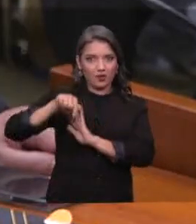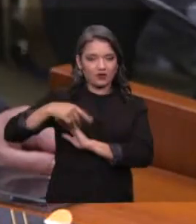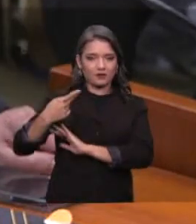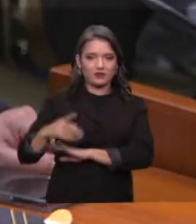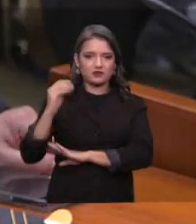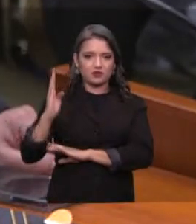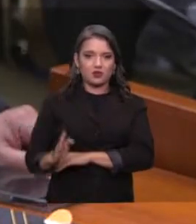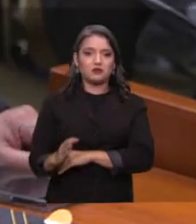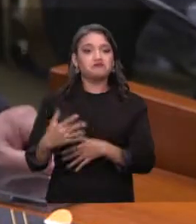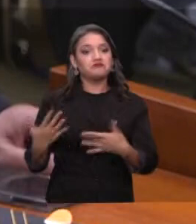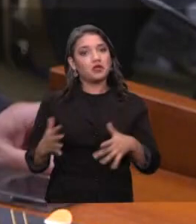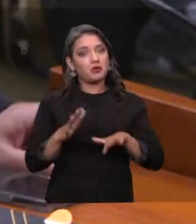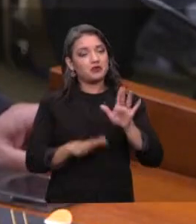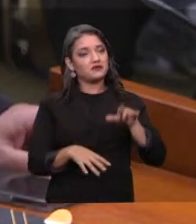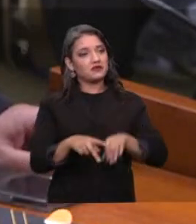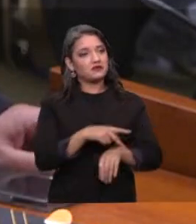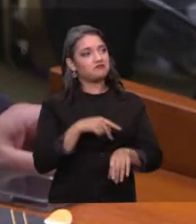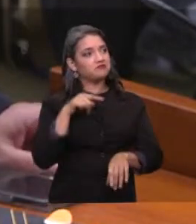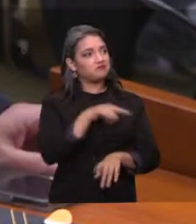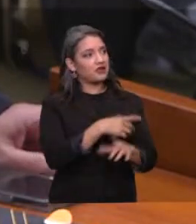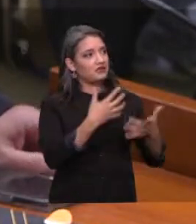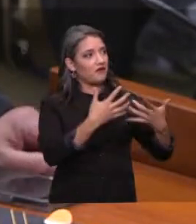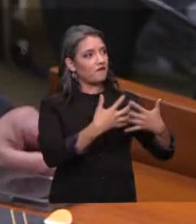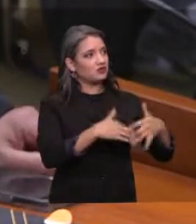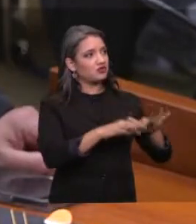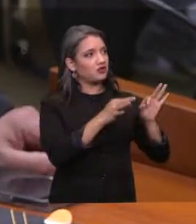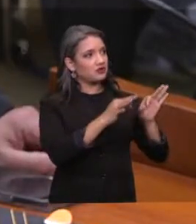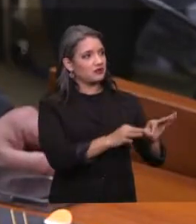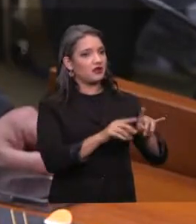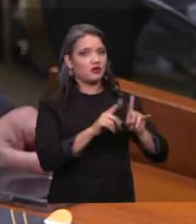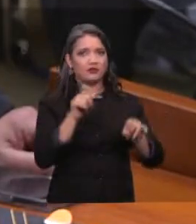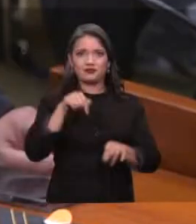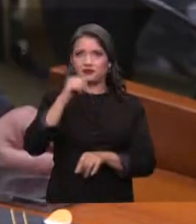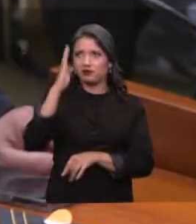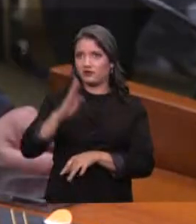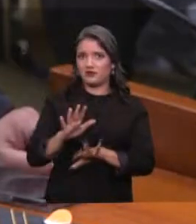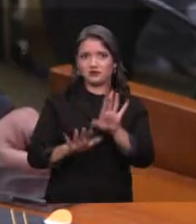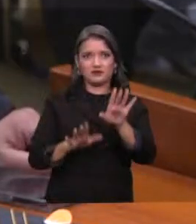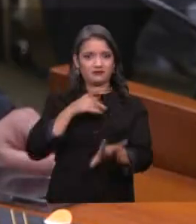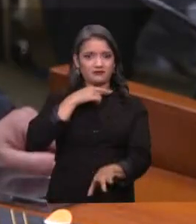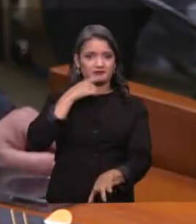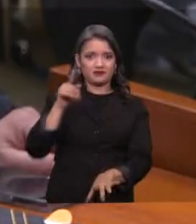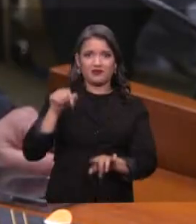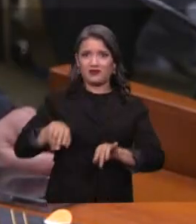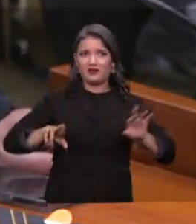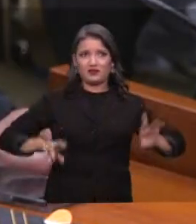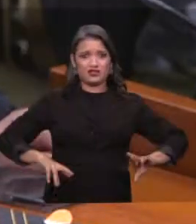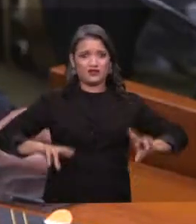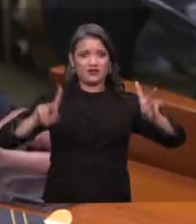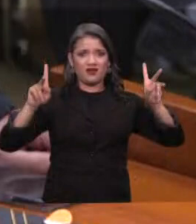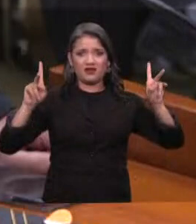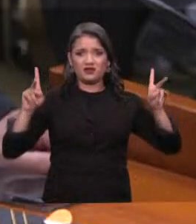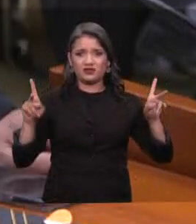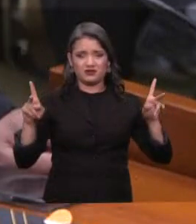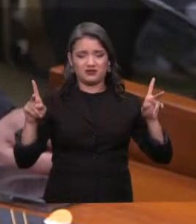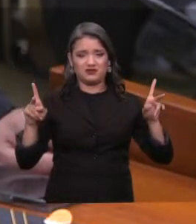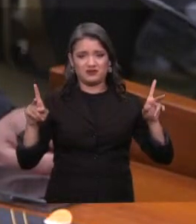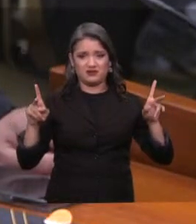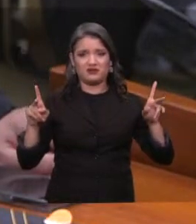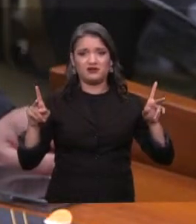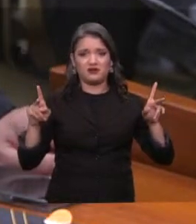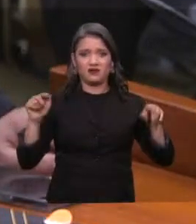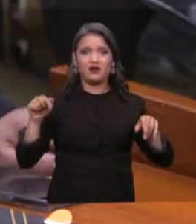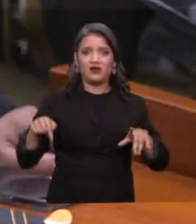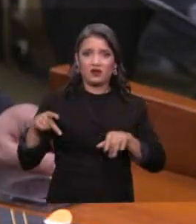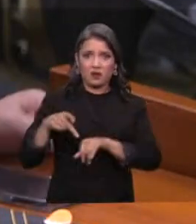em outros países pode e vai funcionar aqui no Brasil, porque aqui nós temos um país, se não